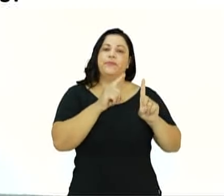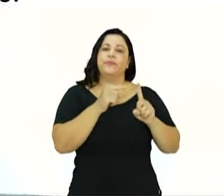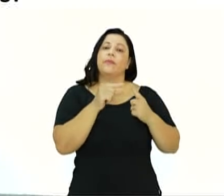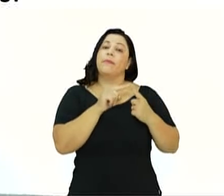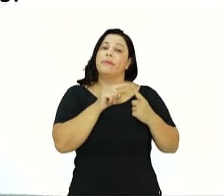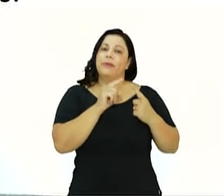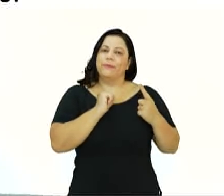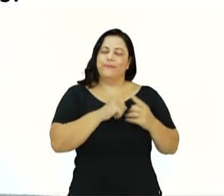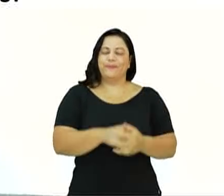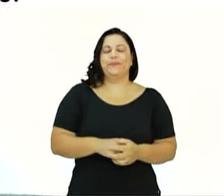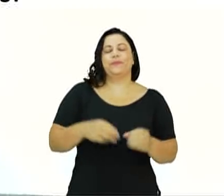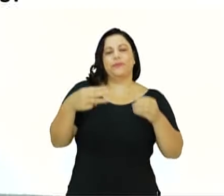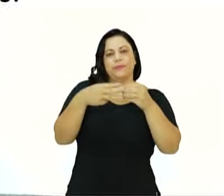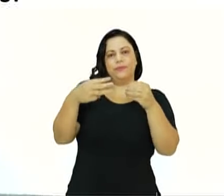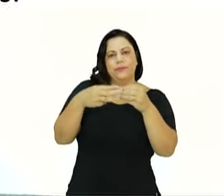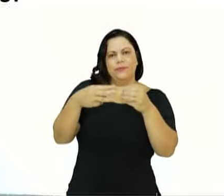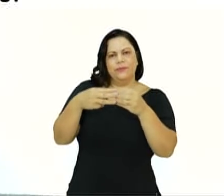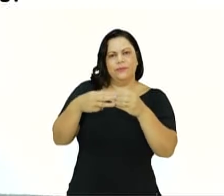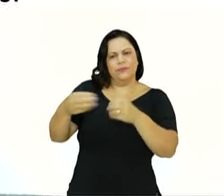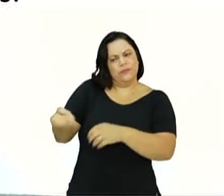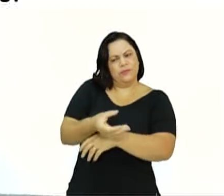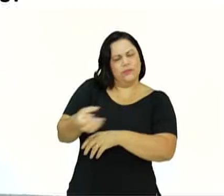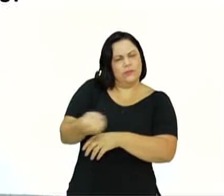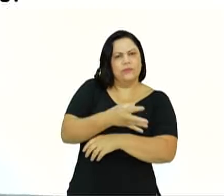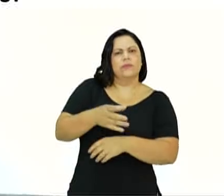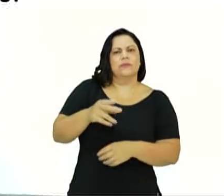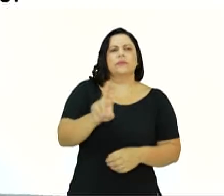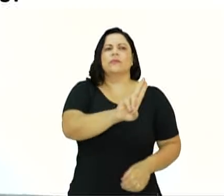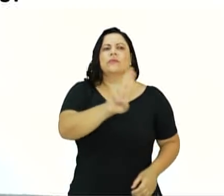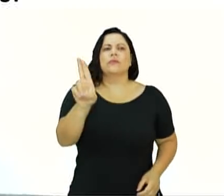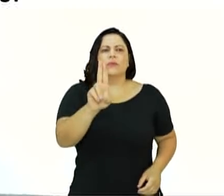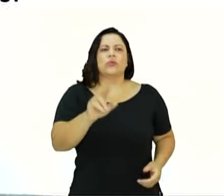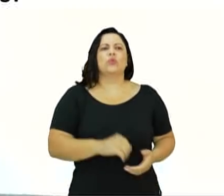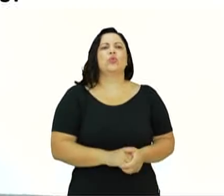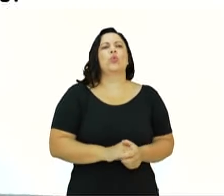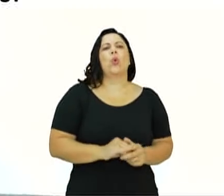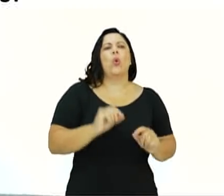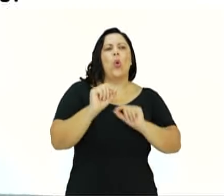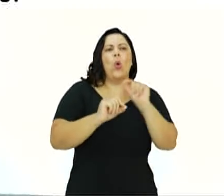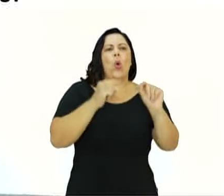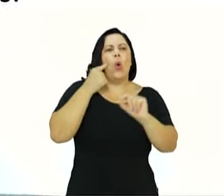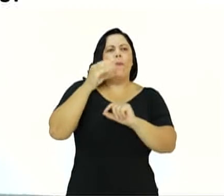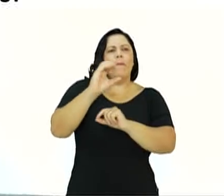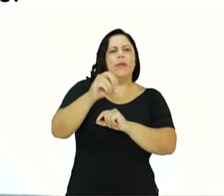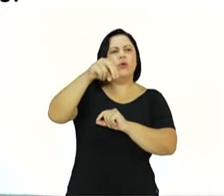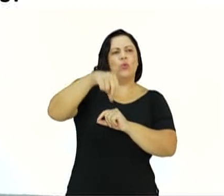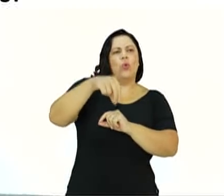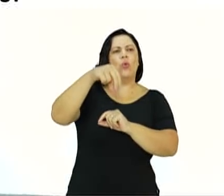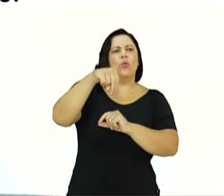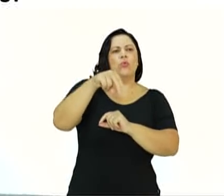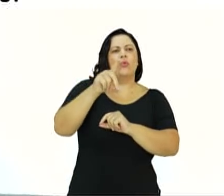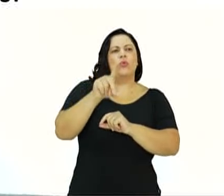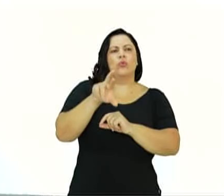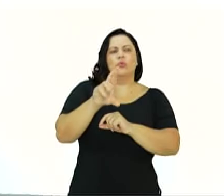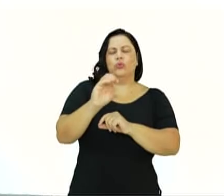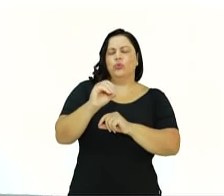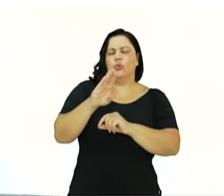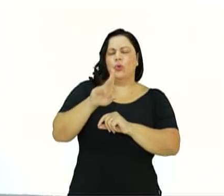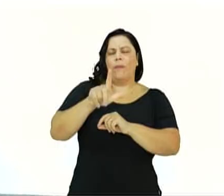as células jovens do tecido cartilaginoso são chamadas de condroblastos e as adultas de condrócitos.